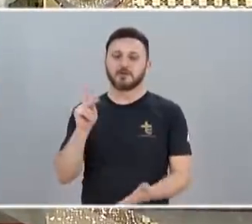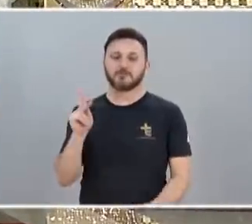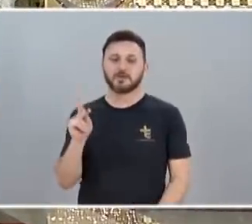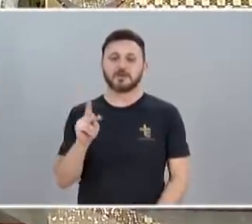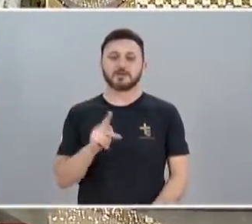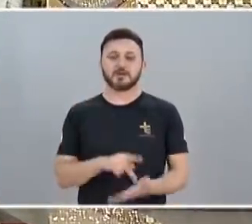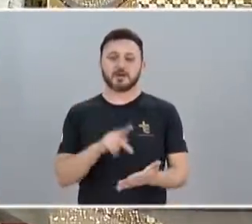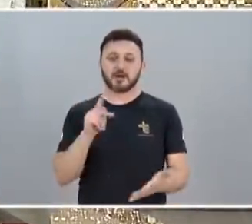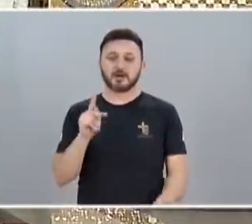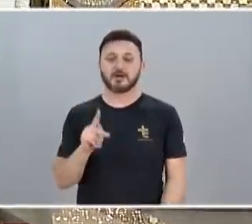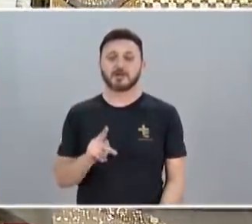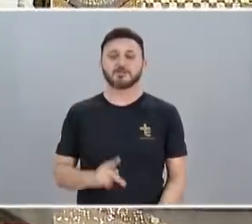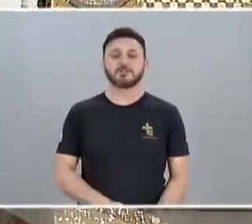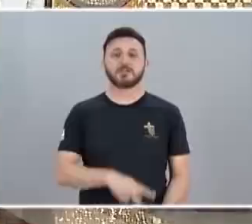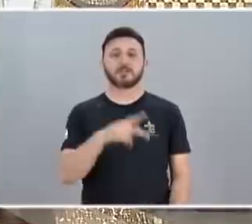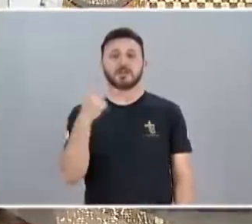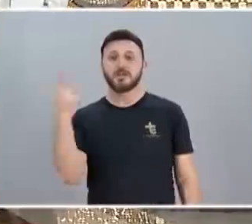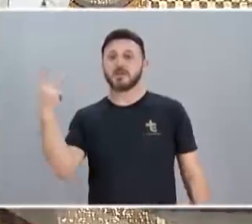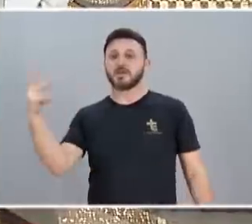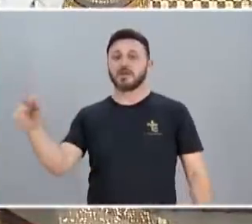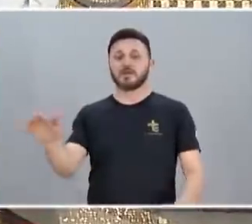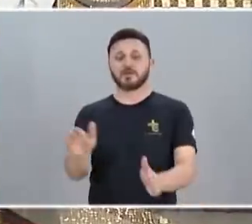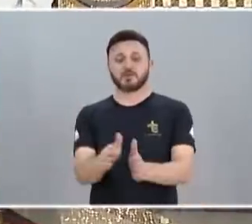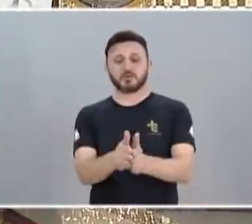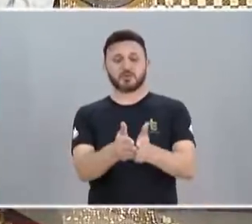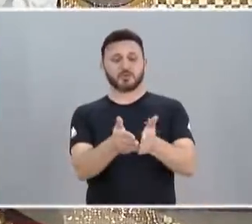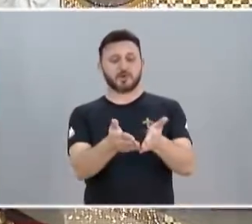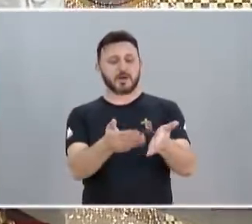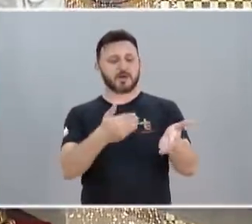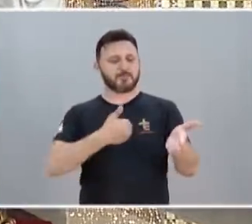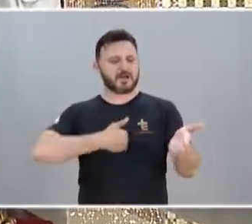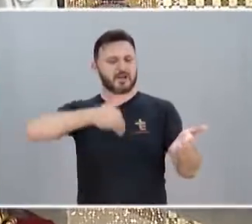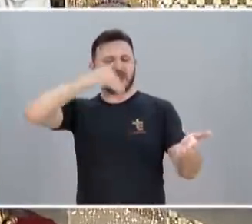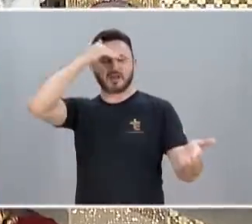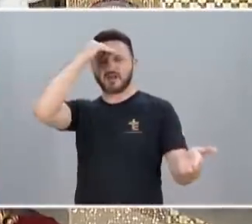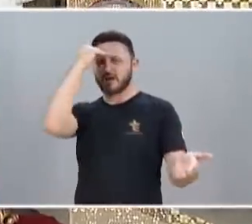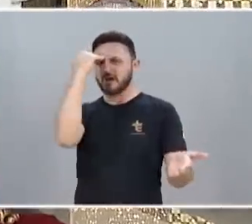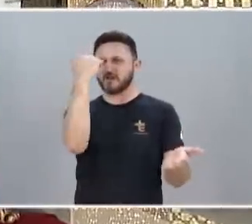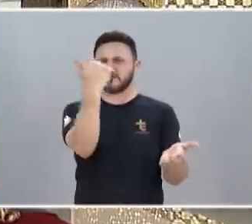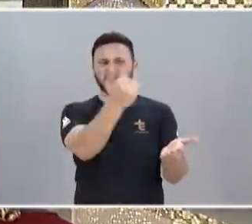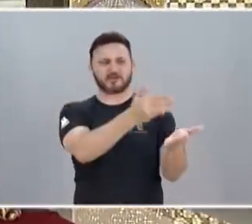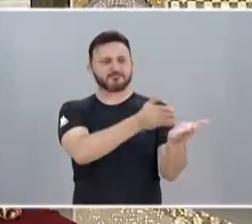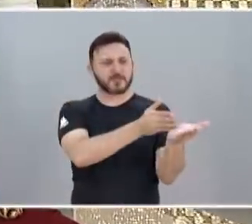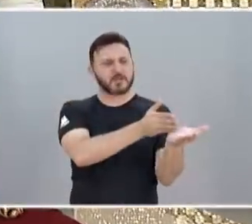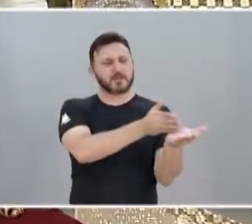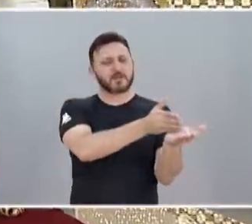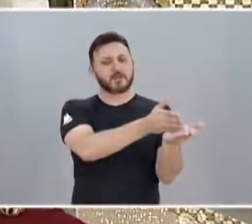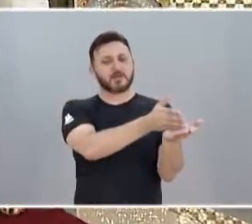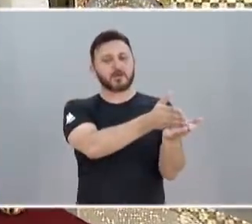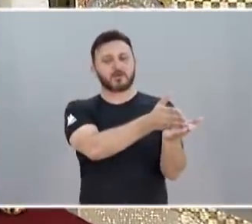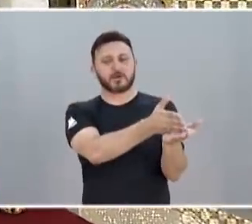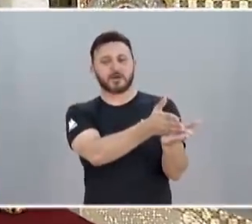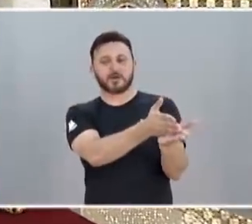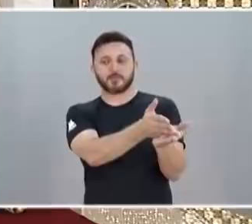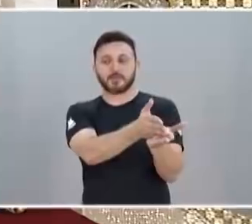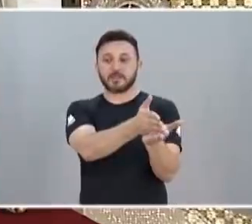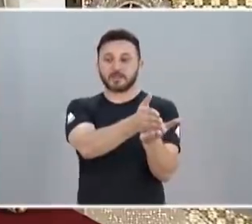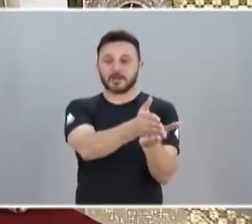minha verdade. Em tua palavra